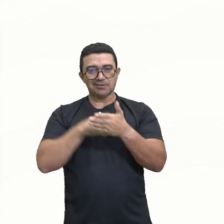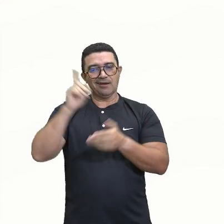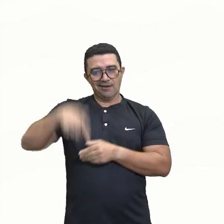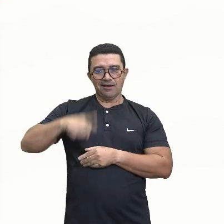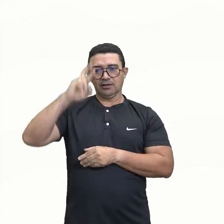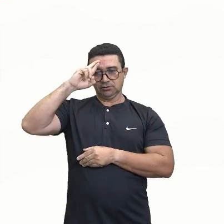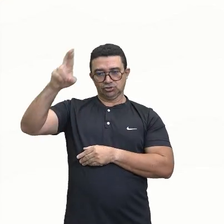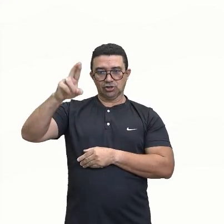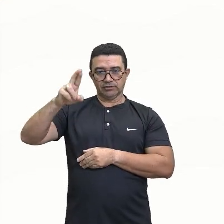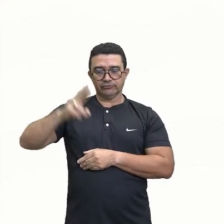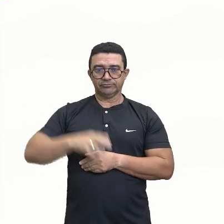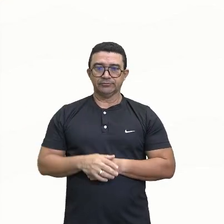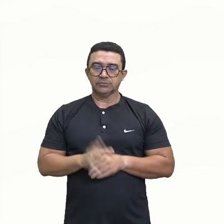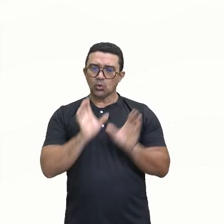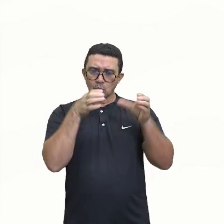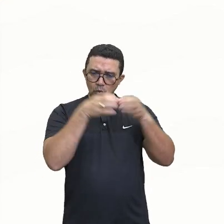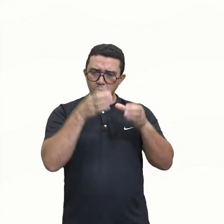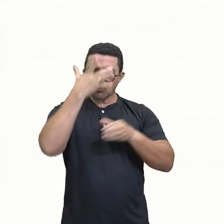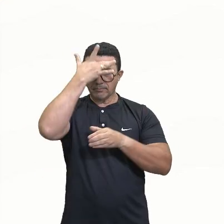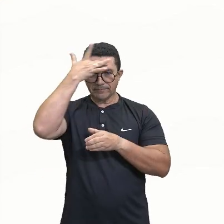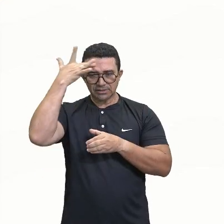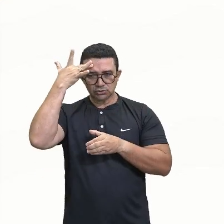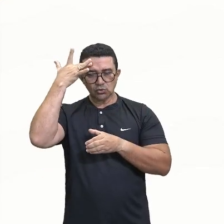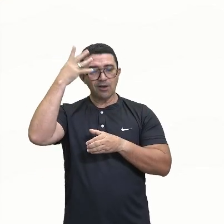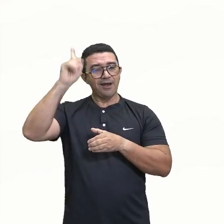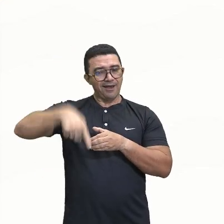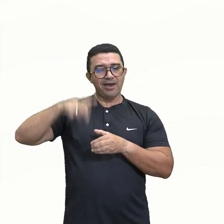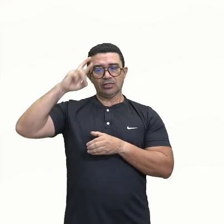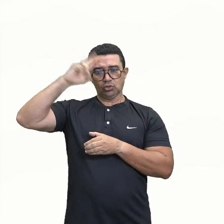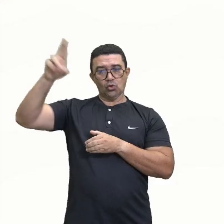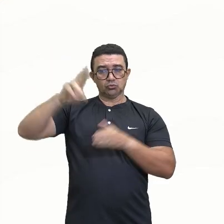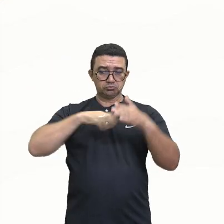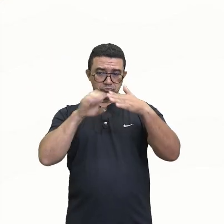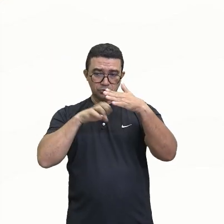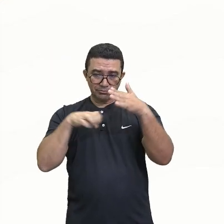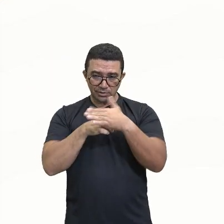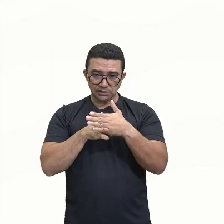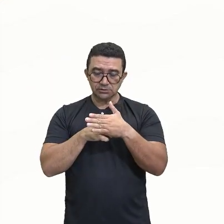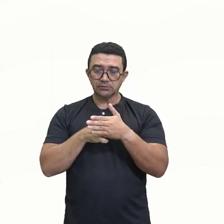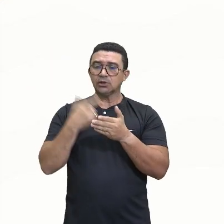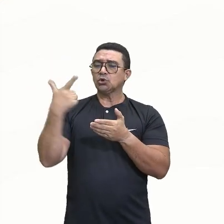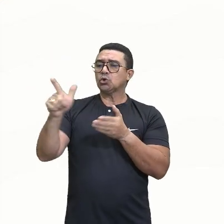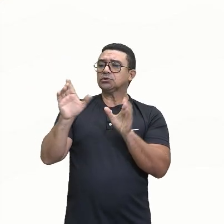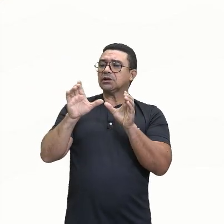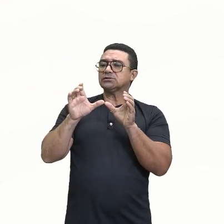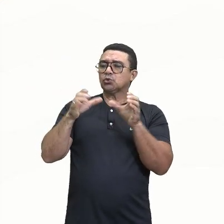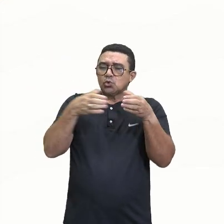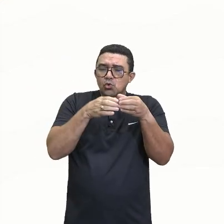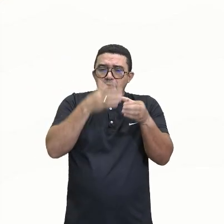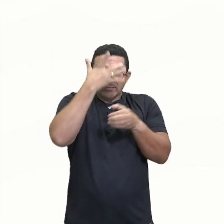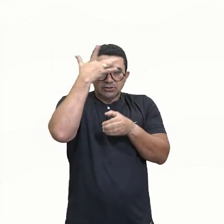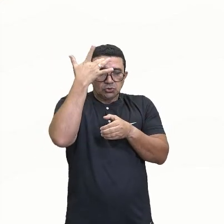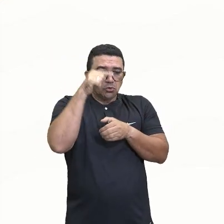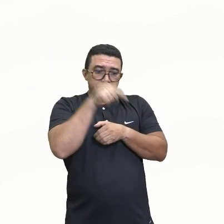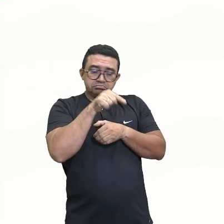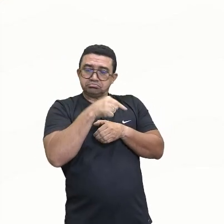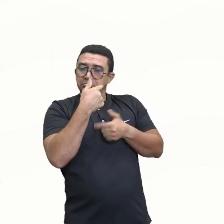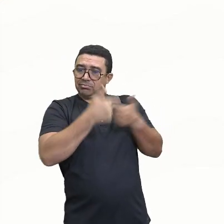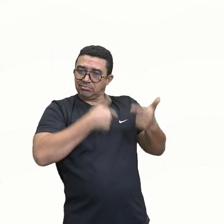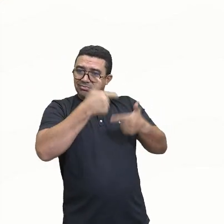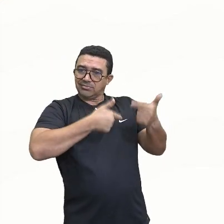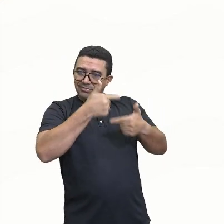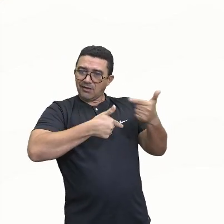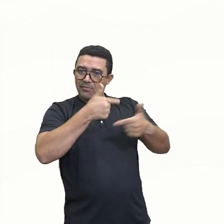Você tem uma pessoa ou um grupo de pessoas que é dona de uma empresa e outras pessoas vão trabalhar nessa empresa. Isso é uma